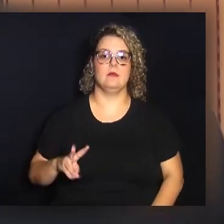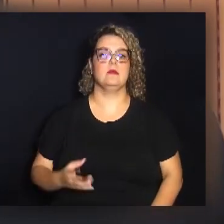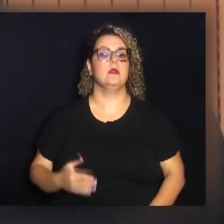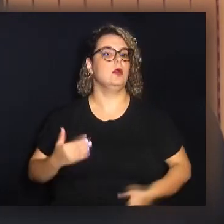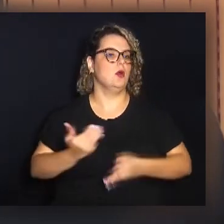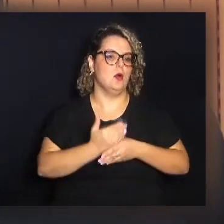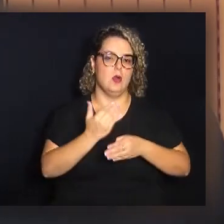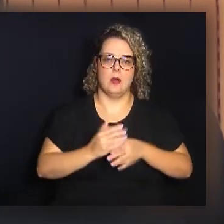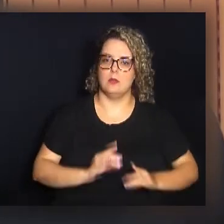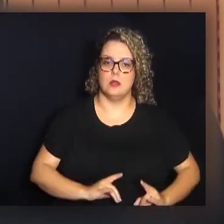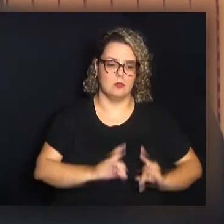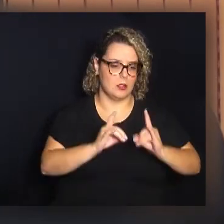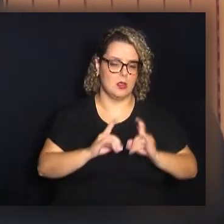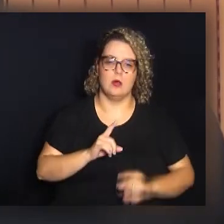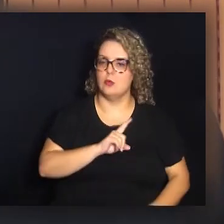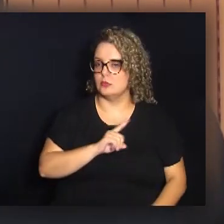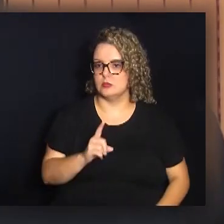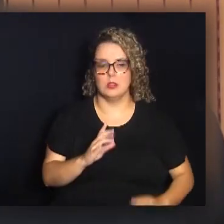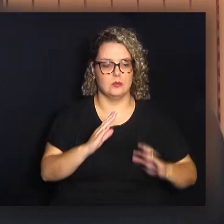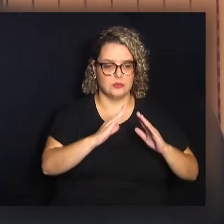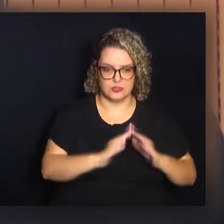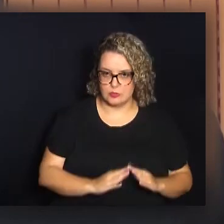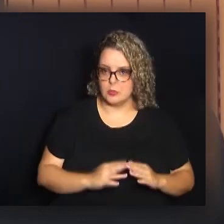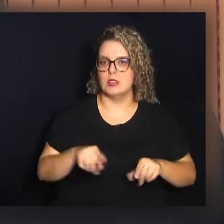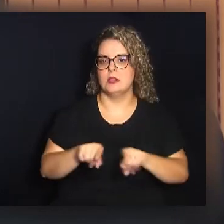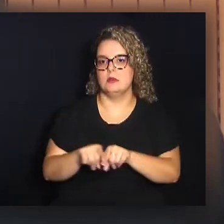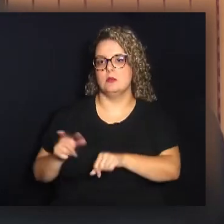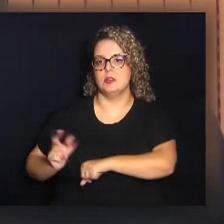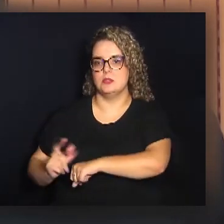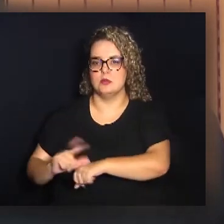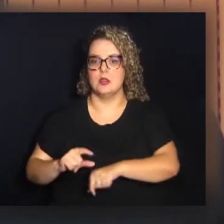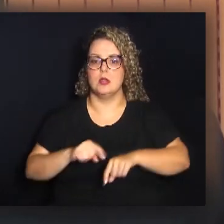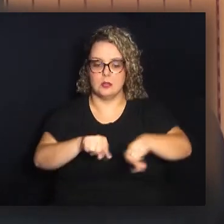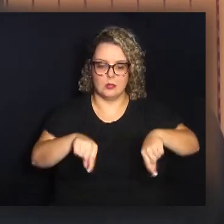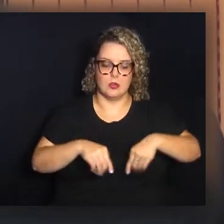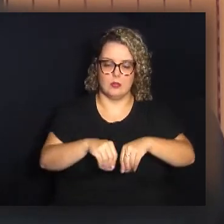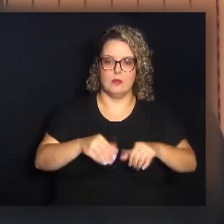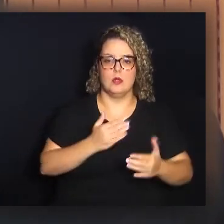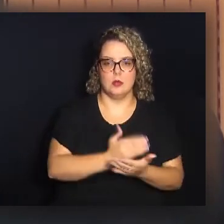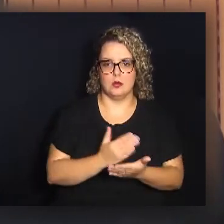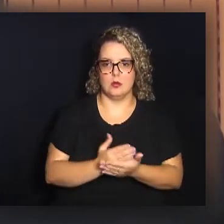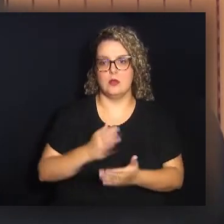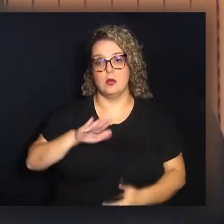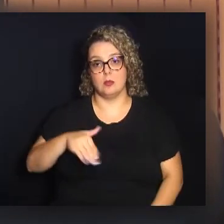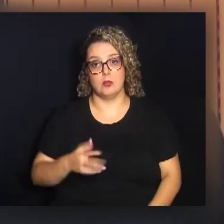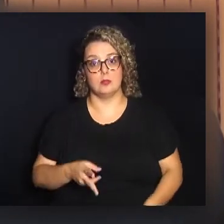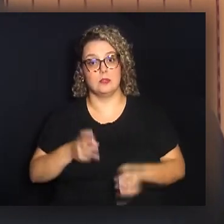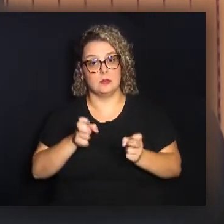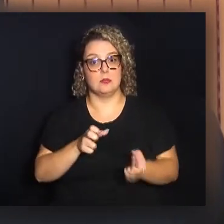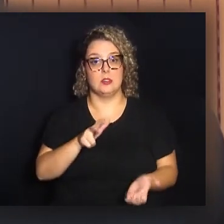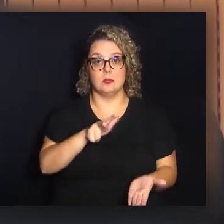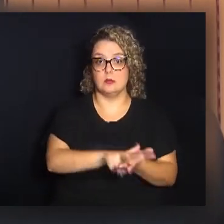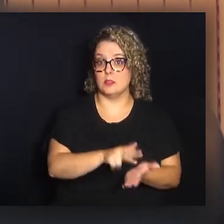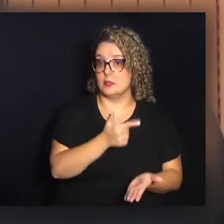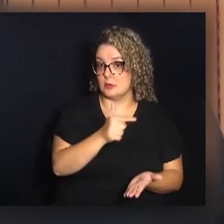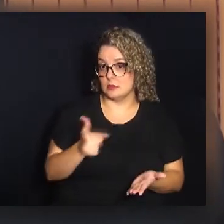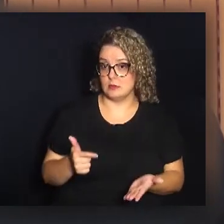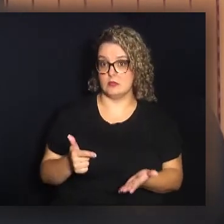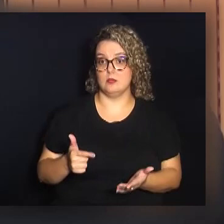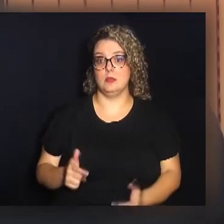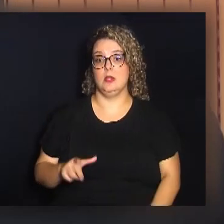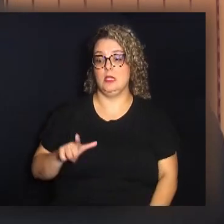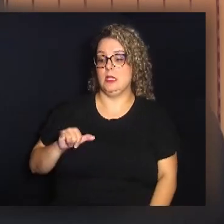só das obras, edificações não residenciais e também os parcelamentos do solo quando a gente constata uma irregularidade.